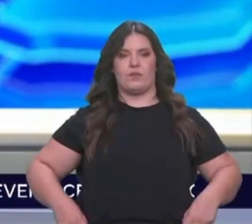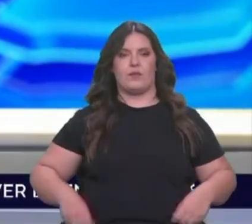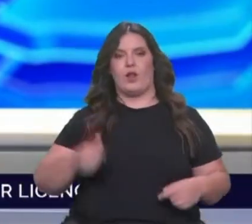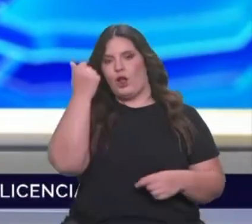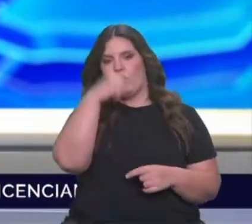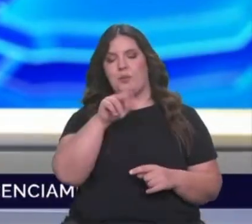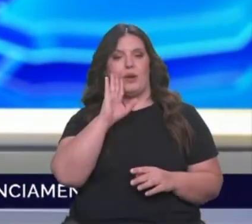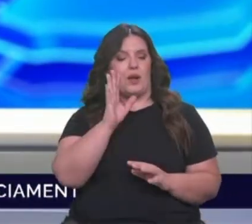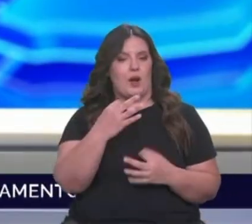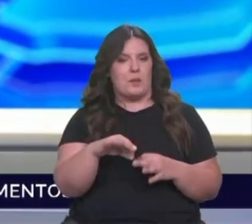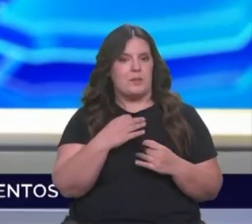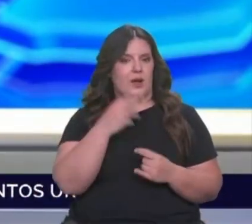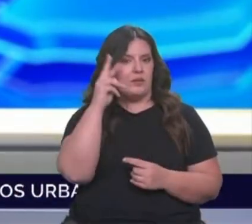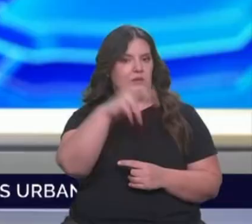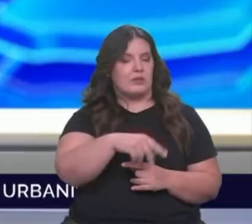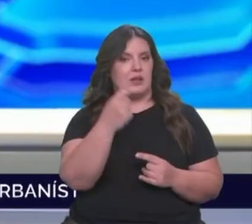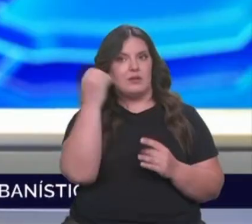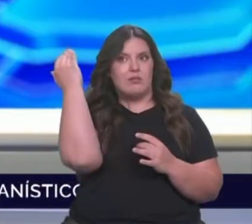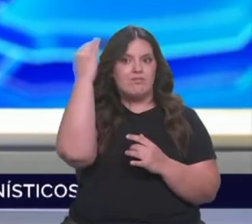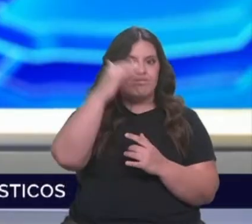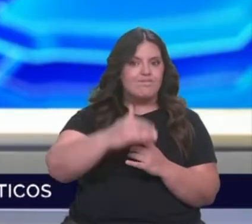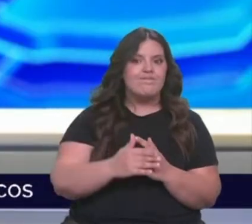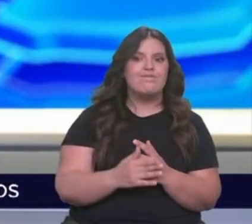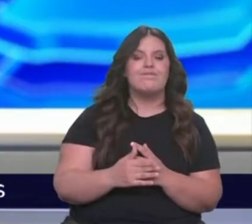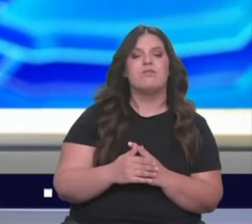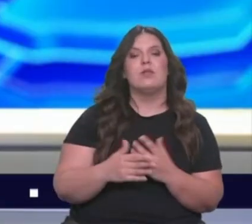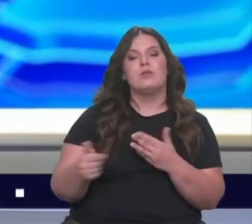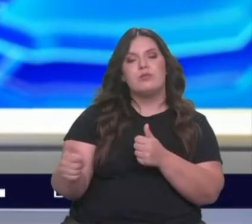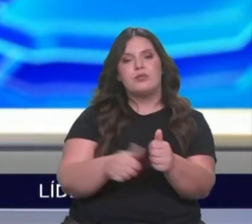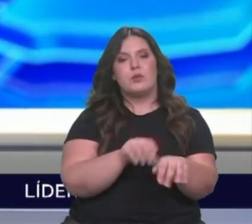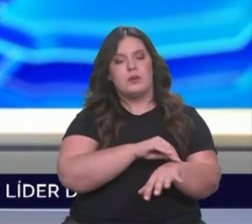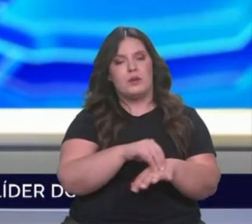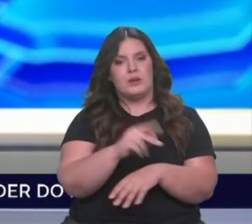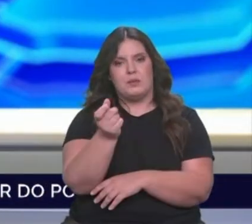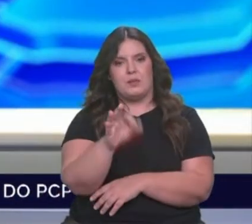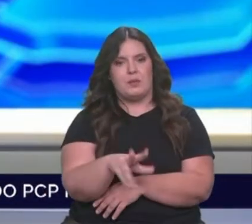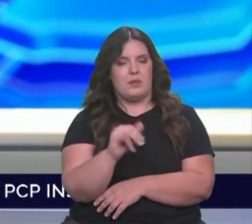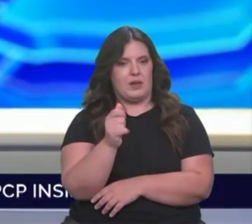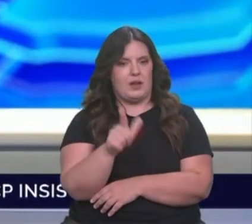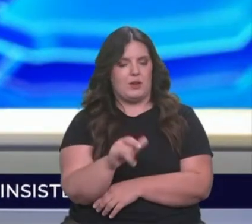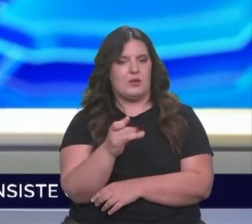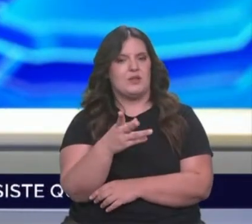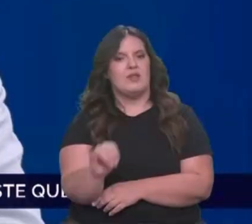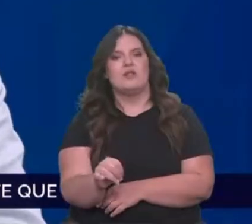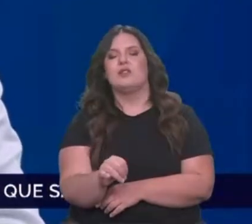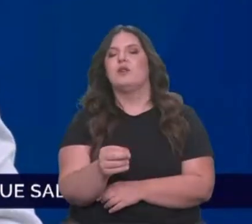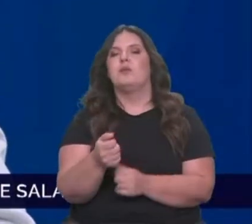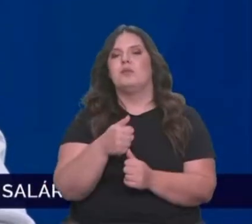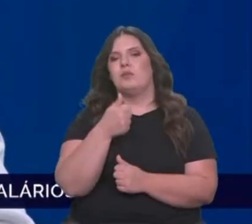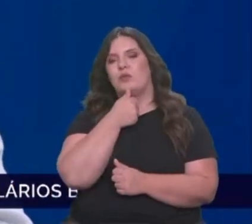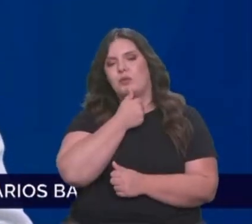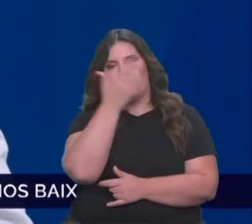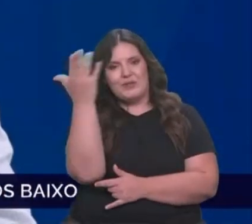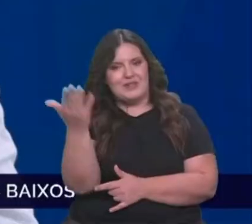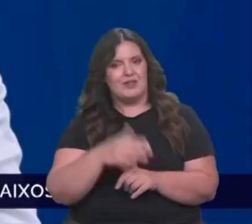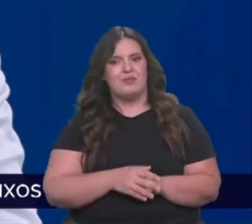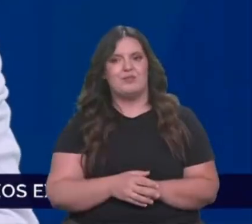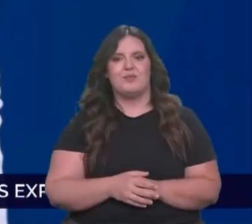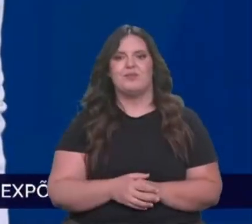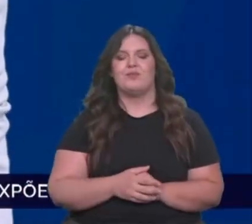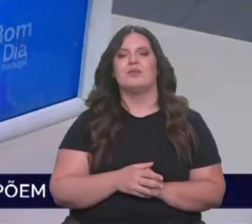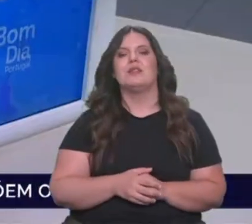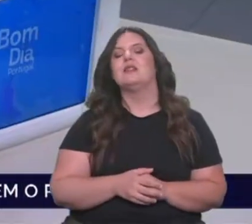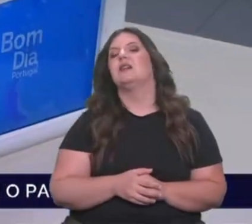Ao domingo é habitual, viajamos até ao espaço, numa viagem conduzida pelo comentador da RTP, Miguel Gonçalves. Miguel, muito bom dia. Bom dia,